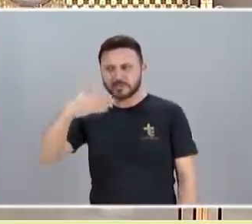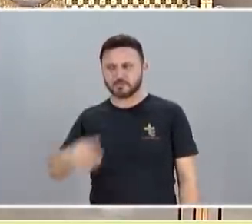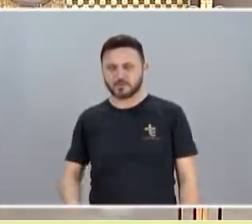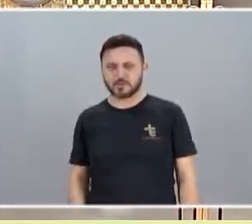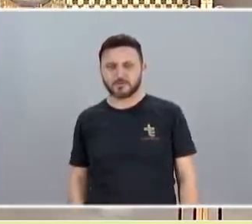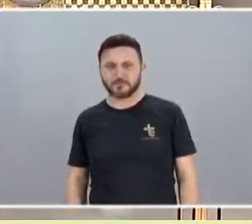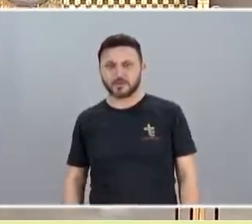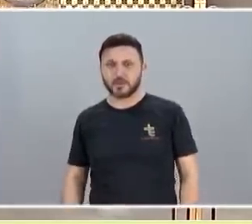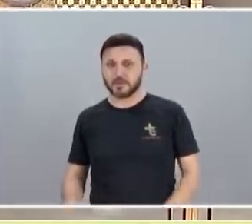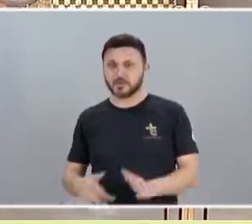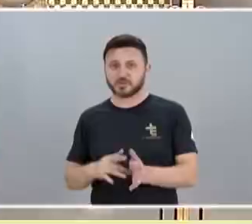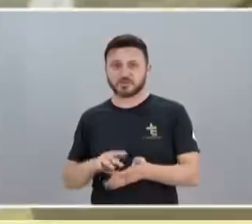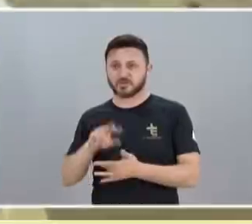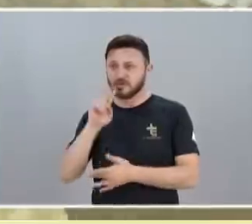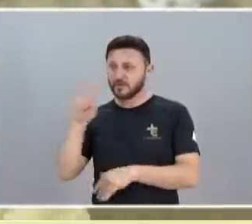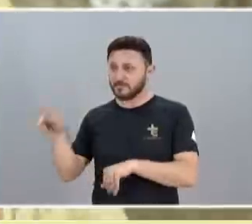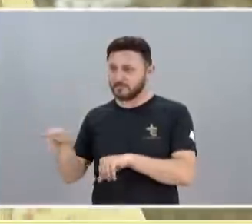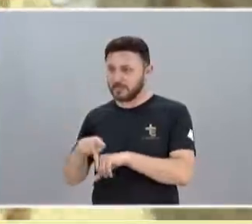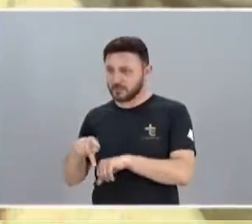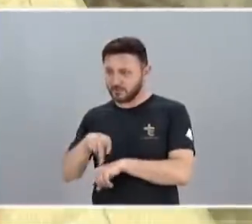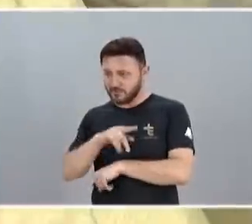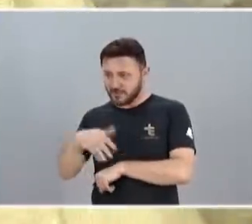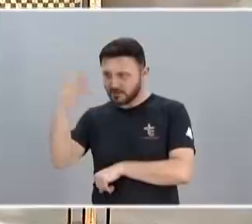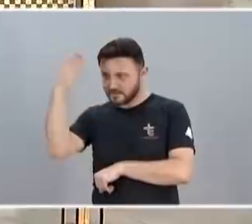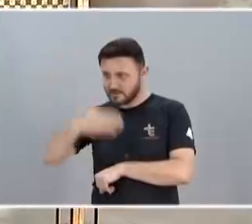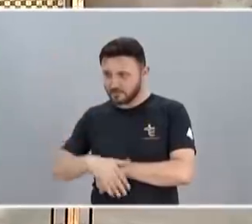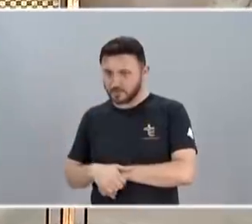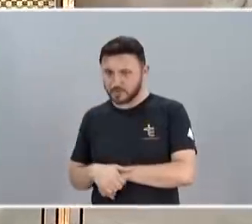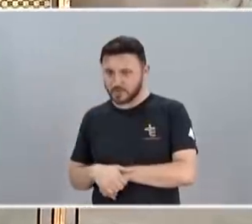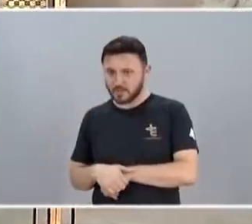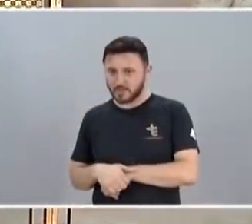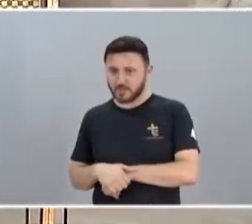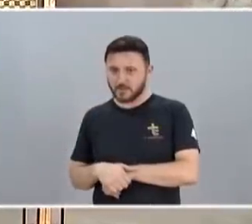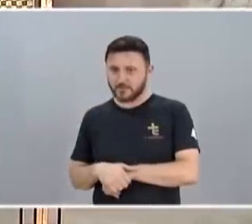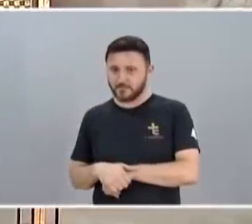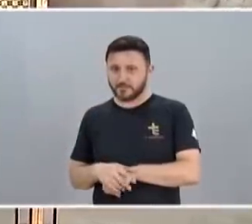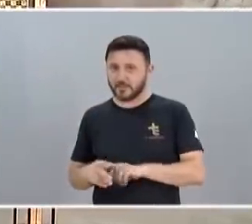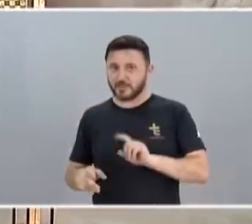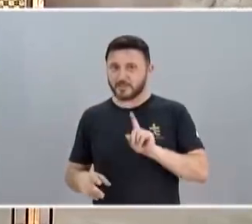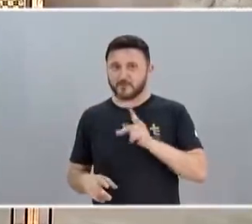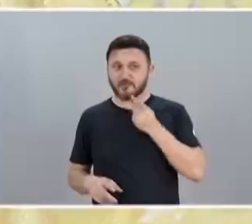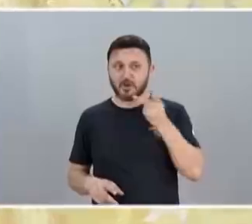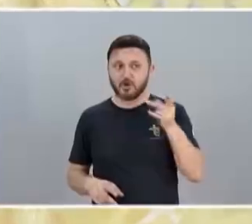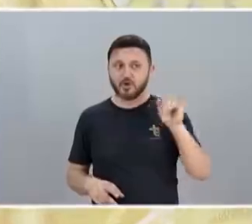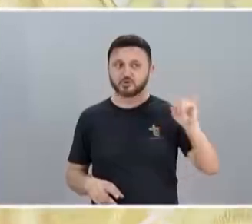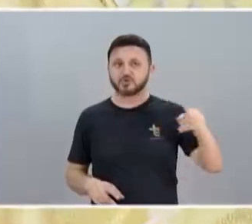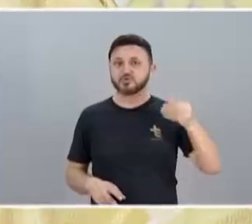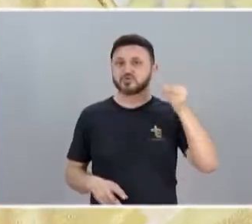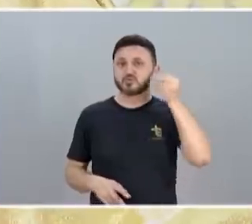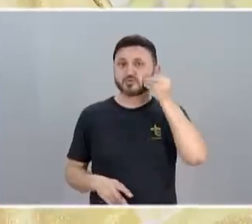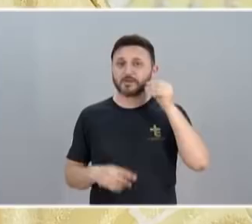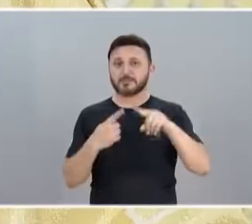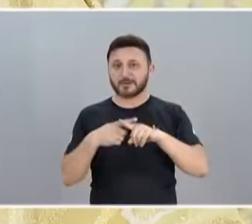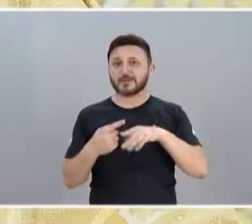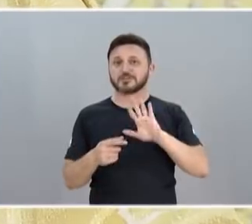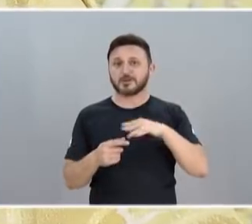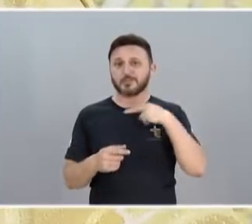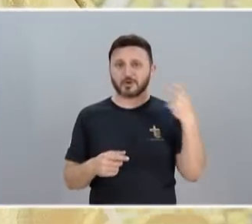Pedro, você me trai, você vai ser testemunha. Só não falou para Judas porque saiu, tinha morrido.